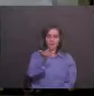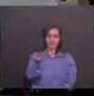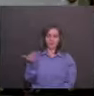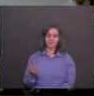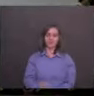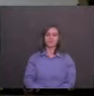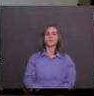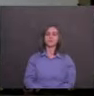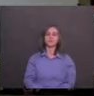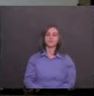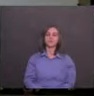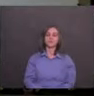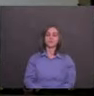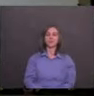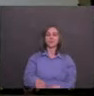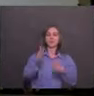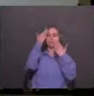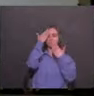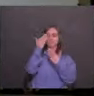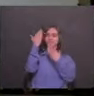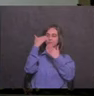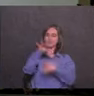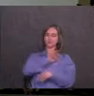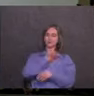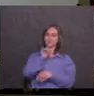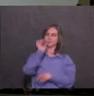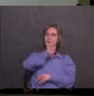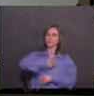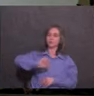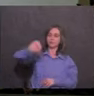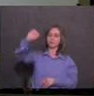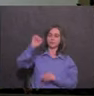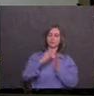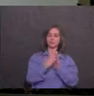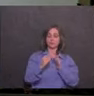spiritu tuo. Sit nomen Domini benedictum.